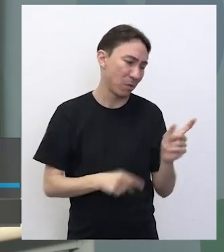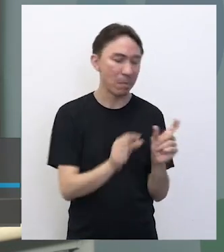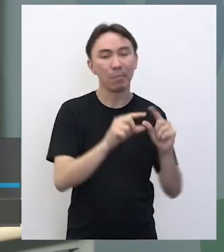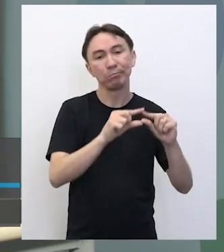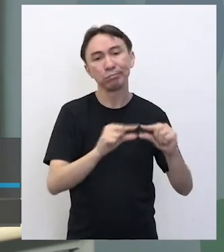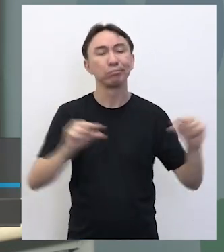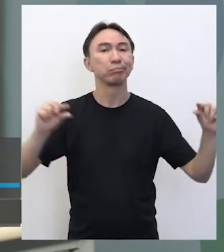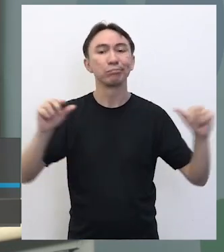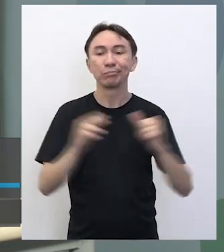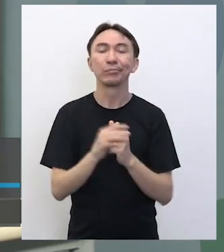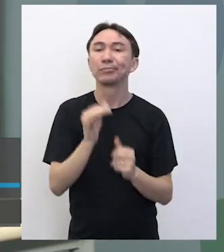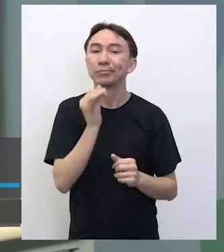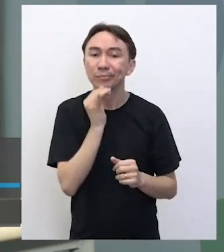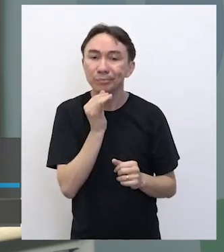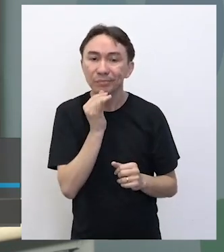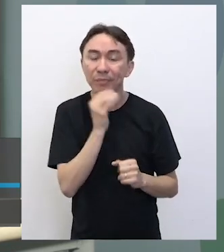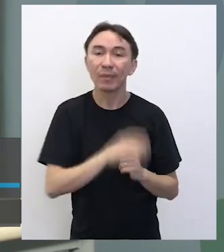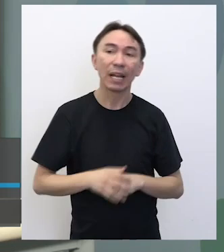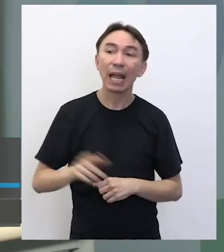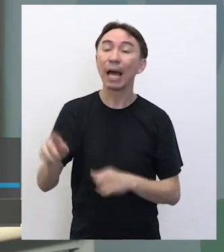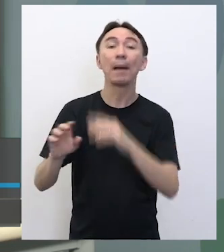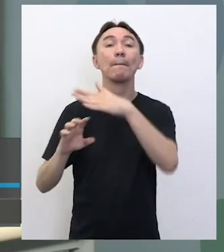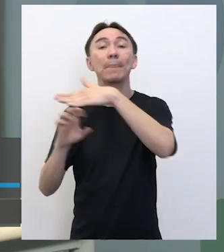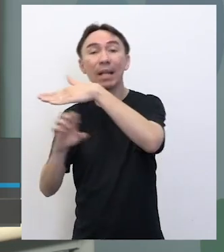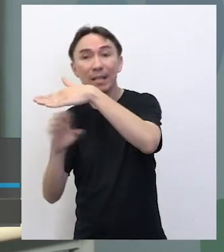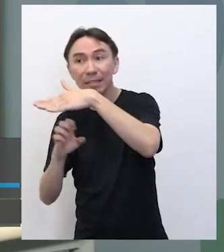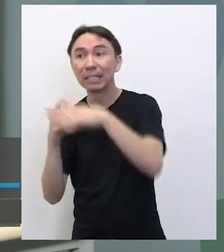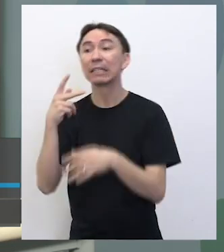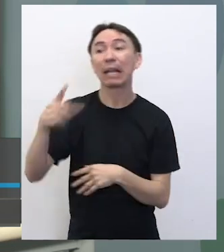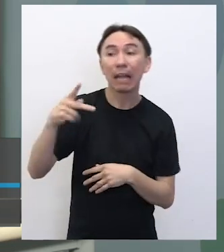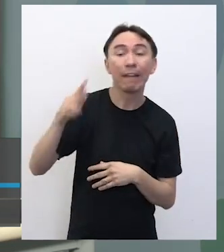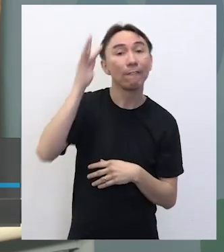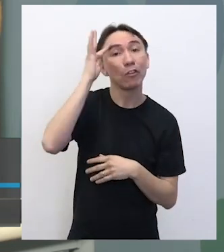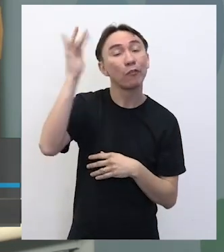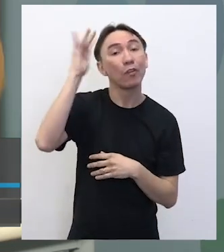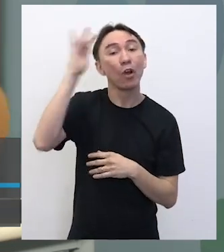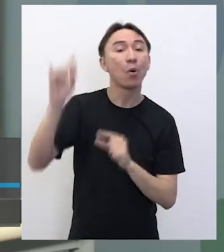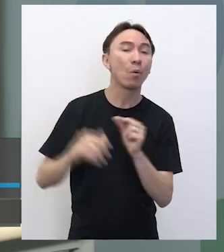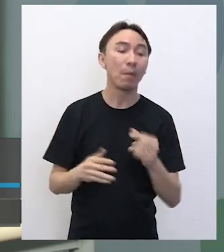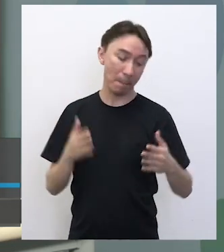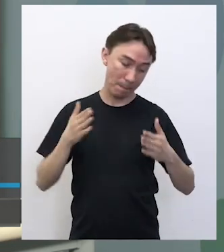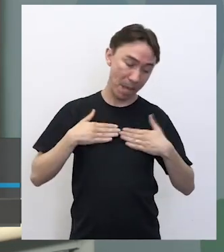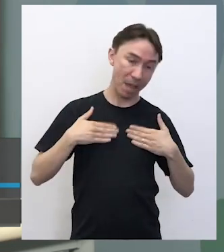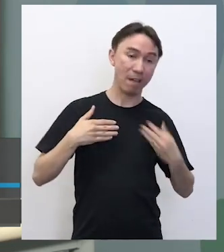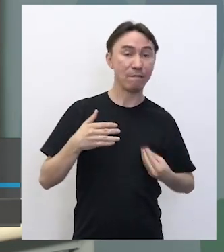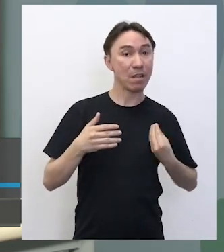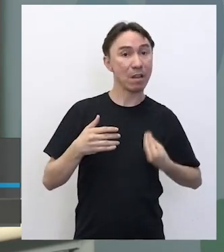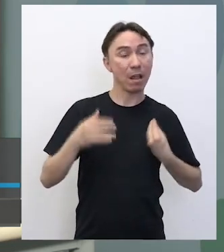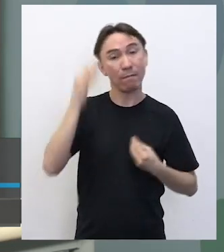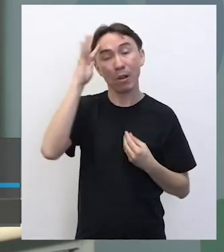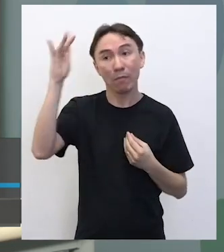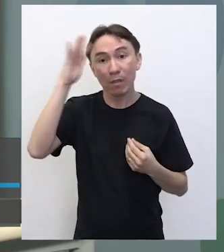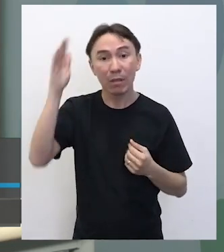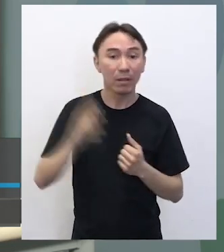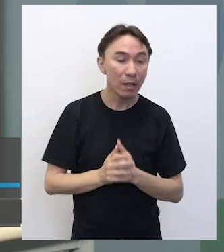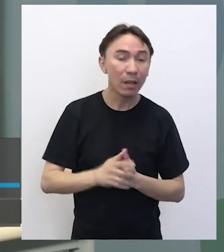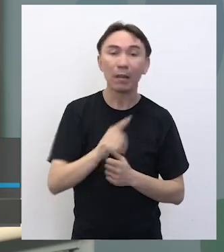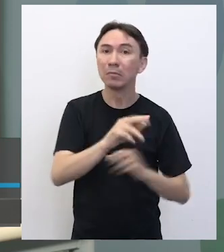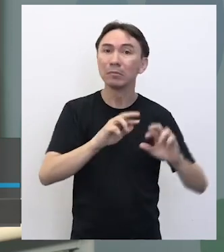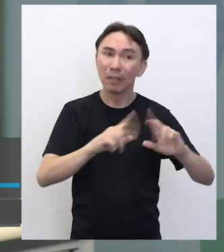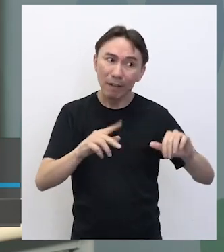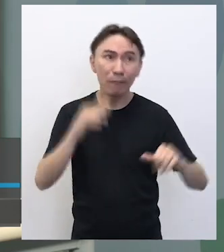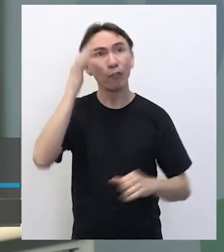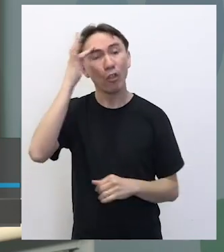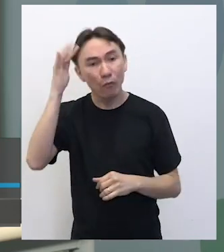a filosofia da empresa tal, ou quando a gente fala assim, a minha filosofia de vida, a filosofia de boteco, a filosofia